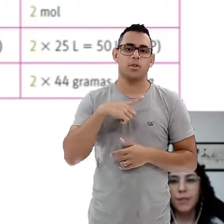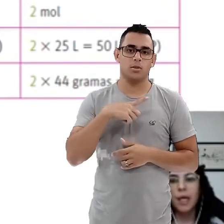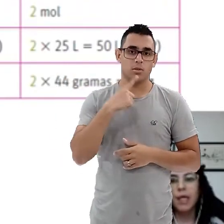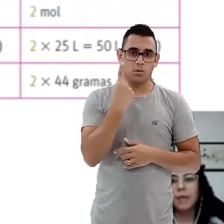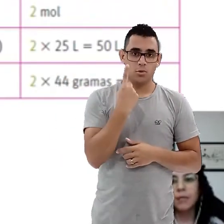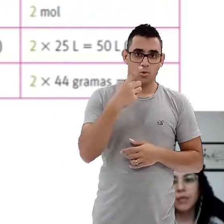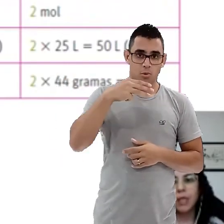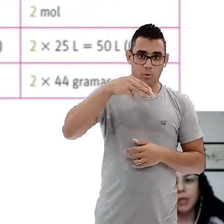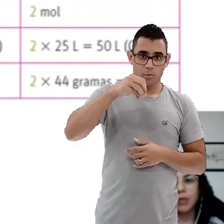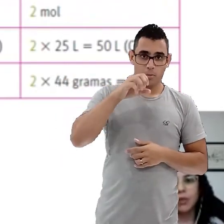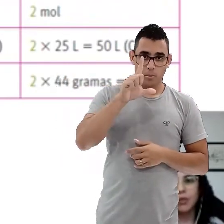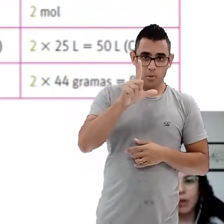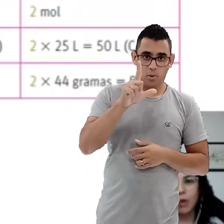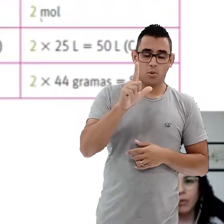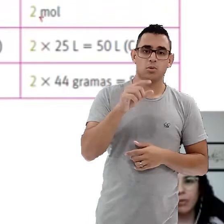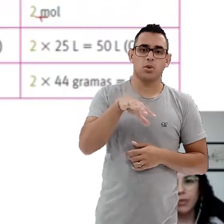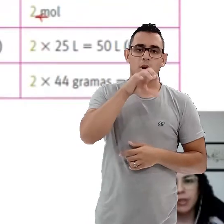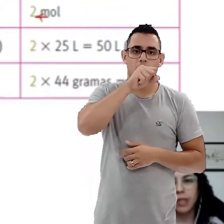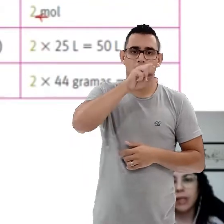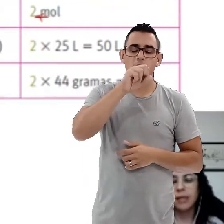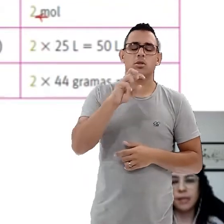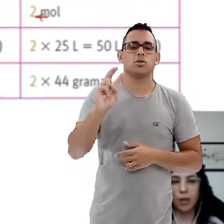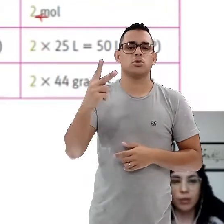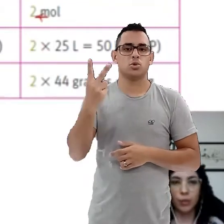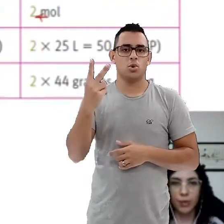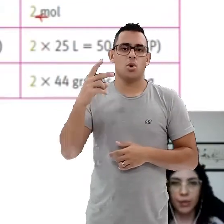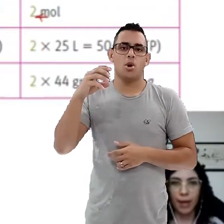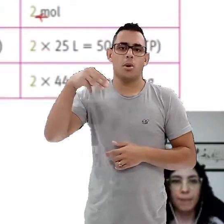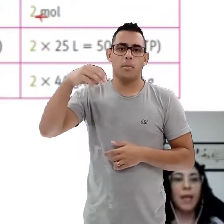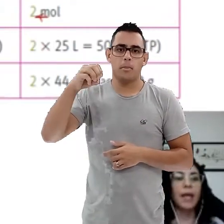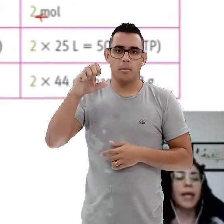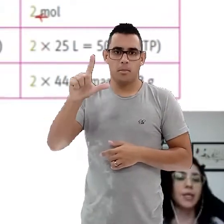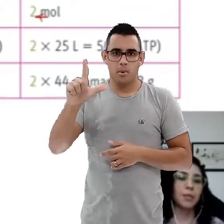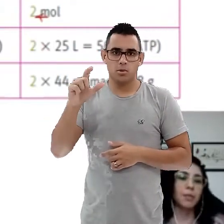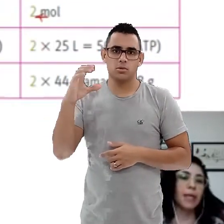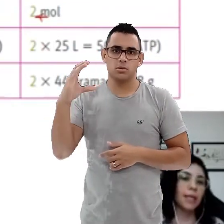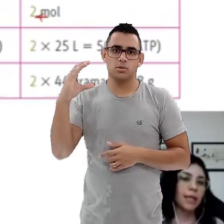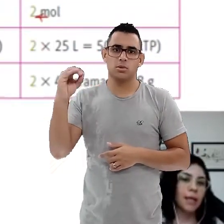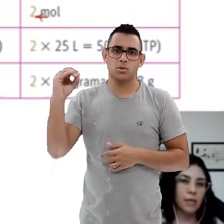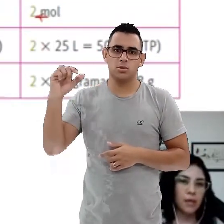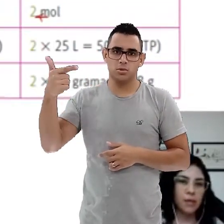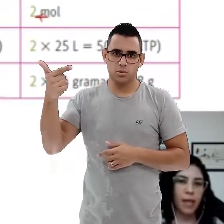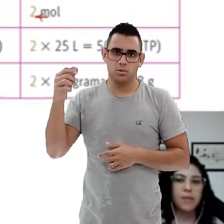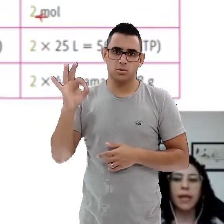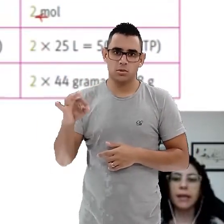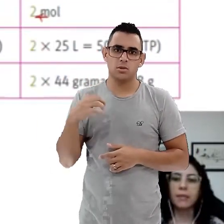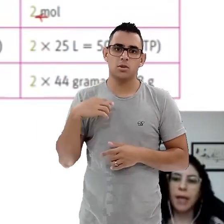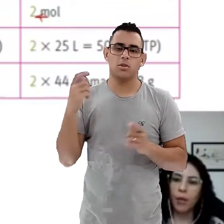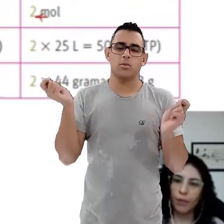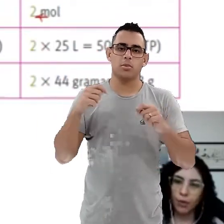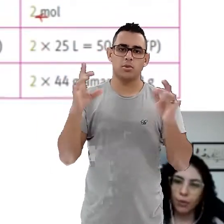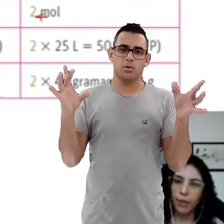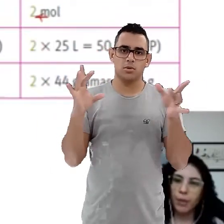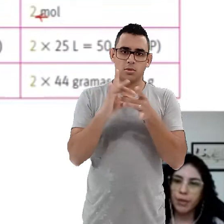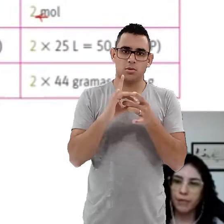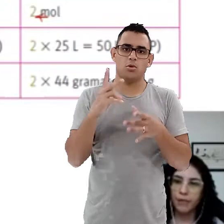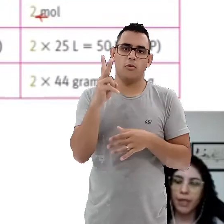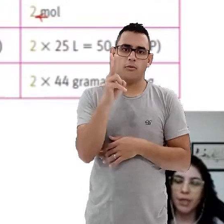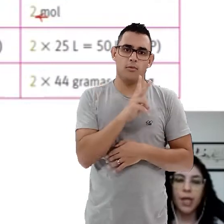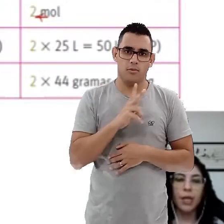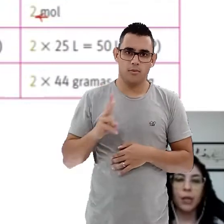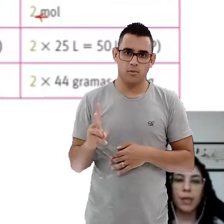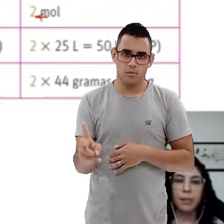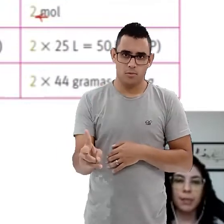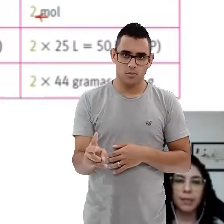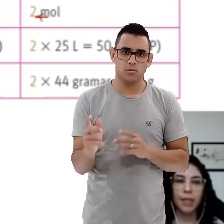oxigênio e vamos ter 2 mols de CO2, tá? E a gente poderia associar isso aí também ao volume, como a gente